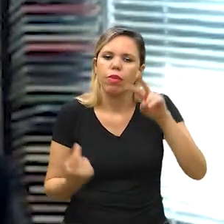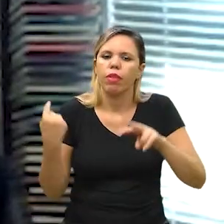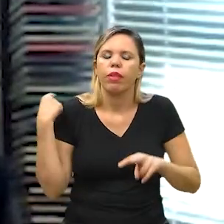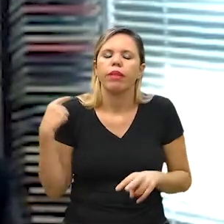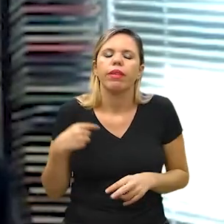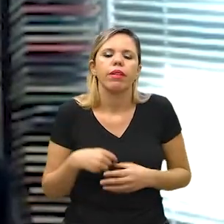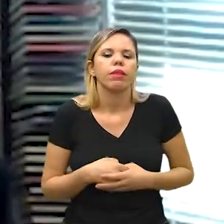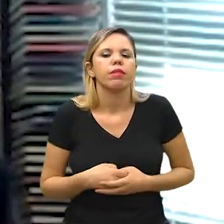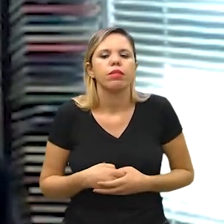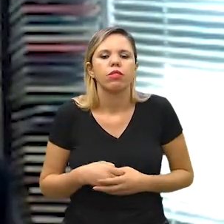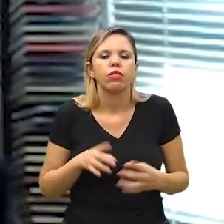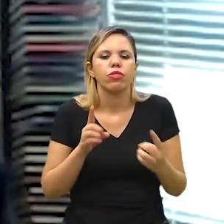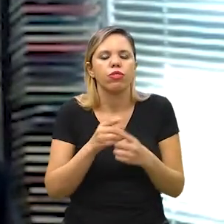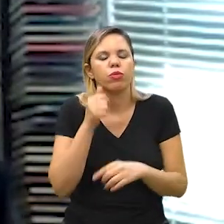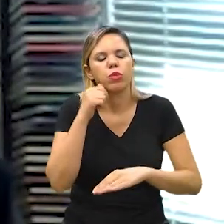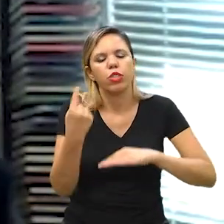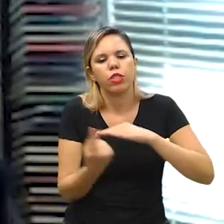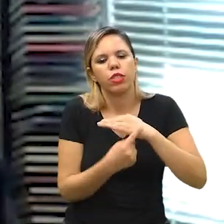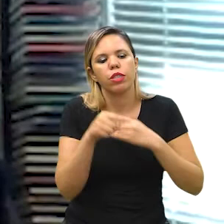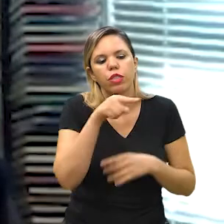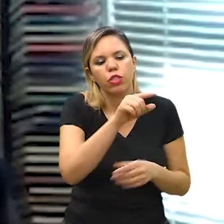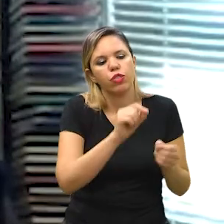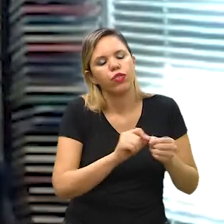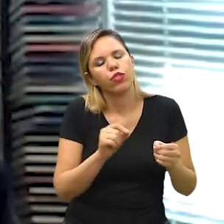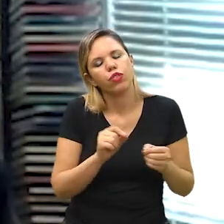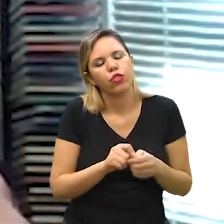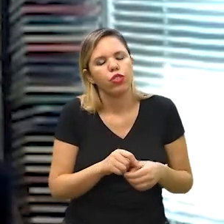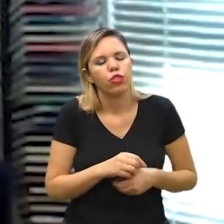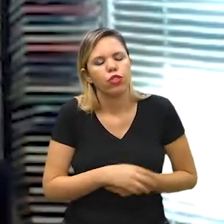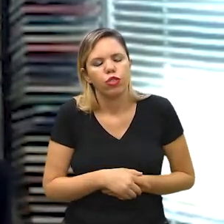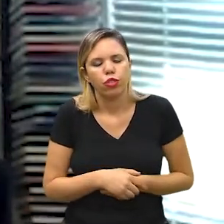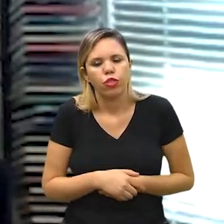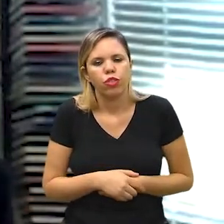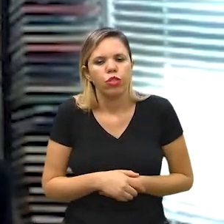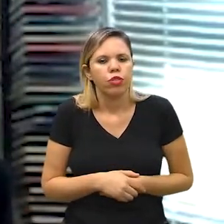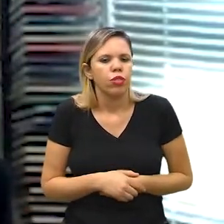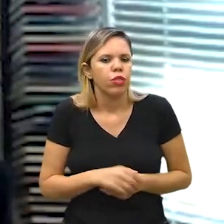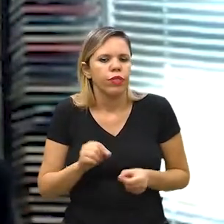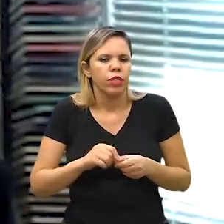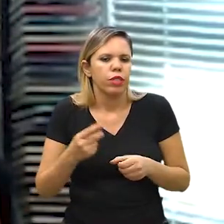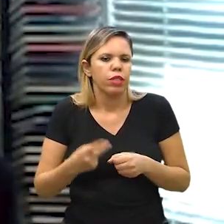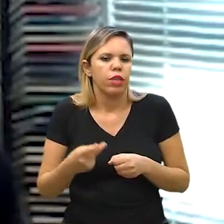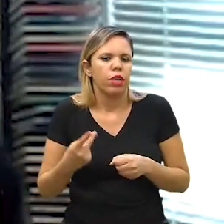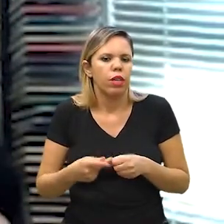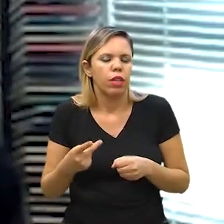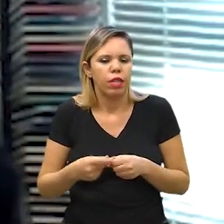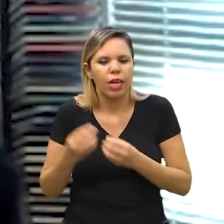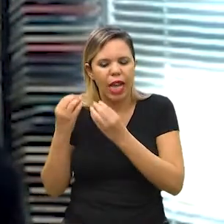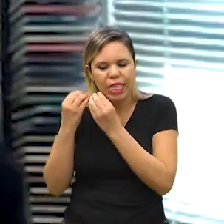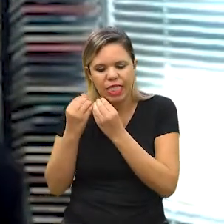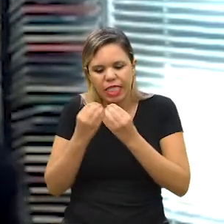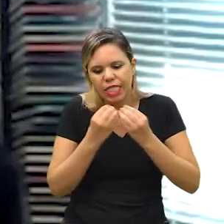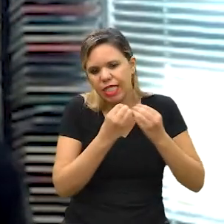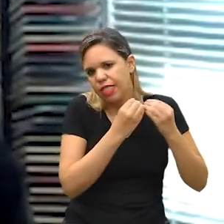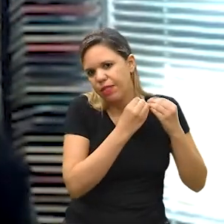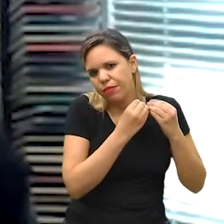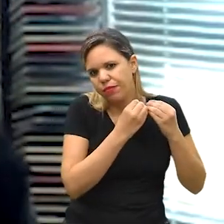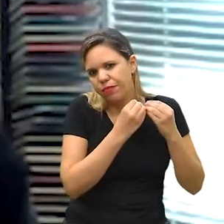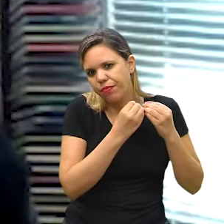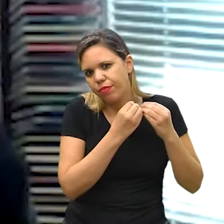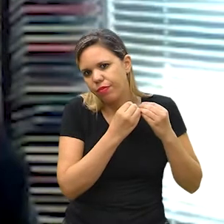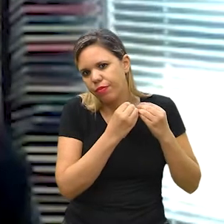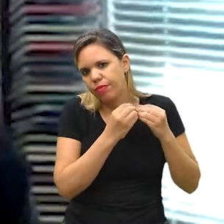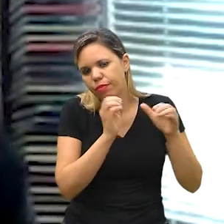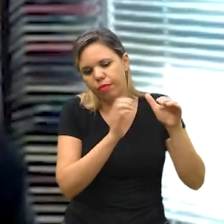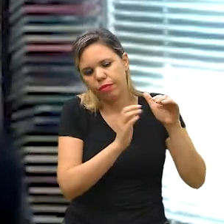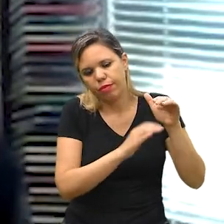eu me lembro de atender uma cliente que ela fazia coisas na área, coisas com produtos de milho, e